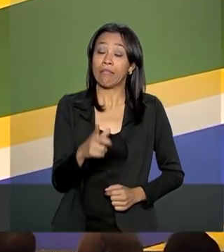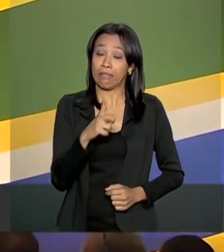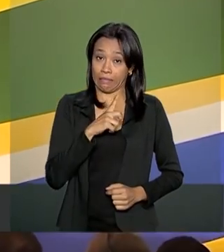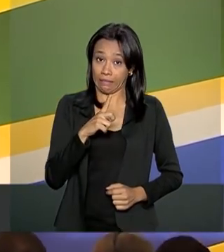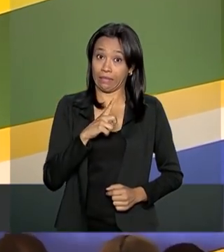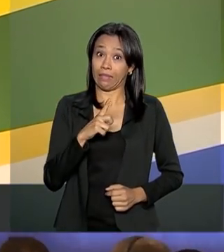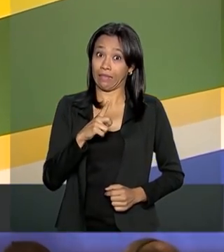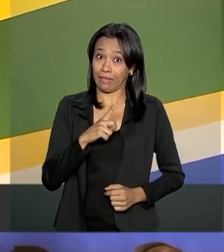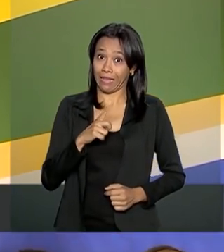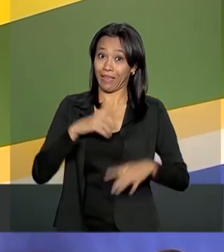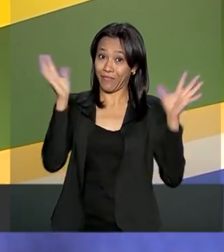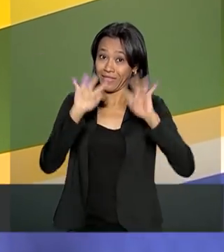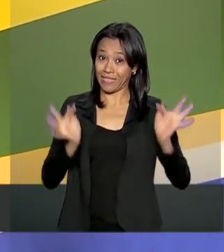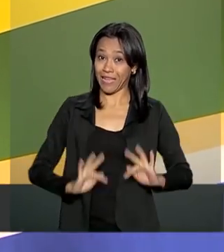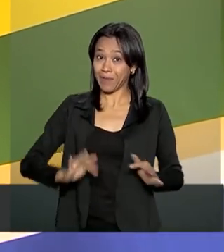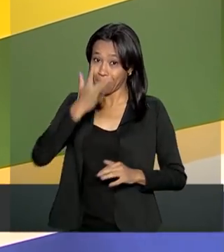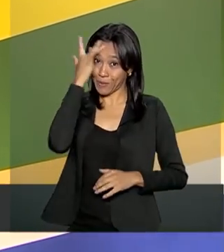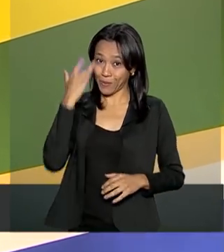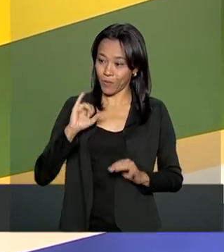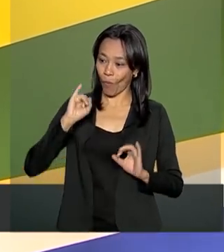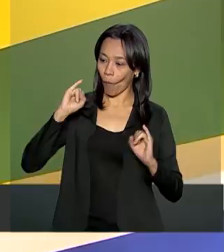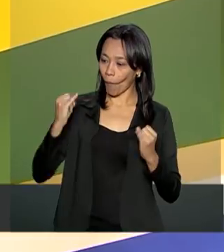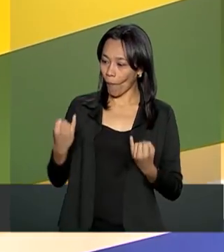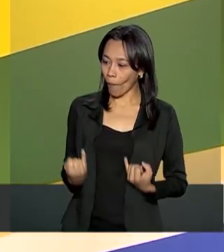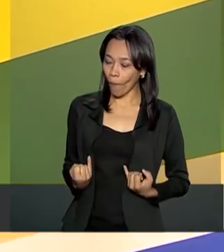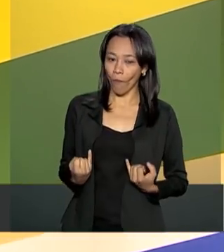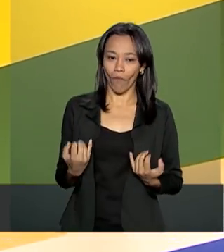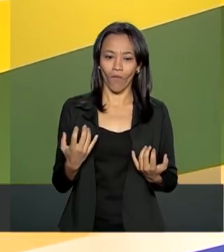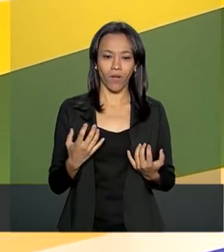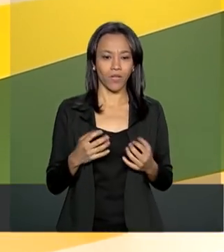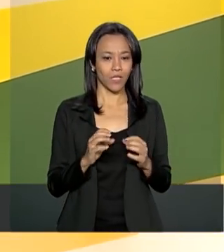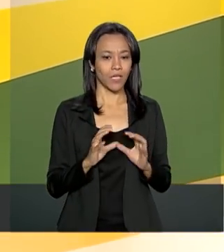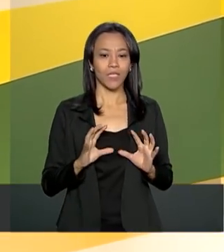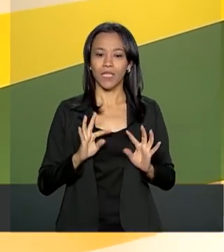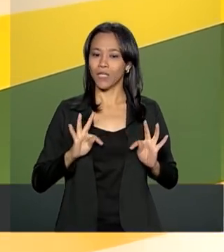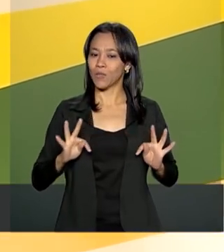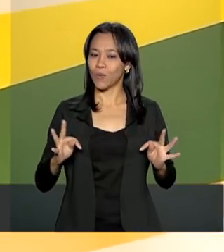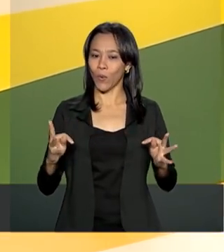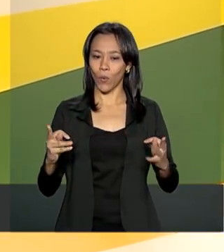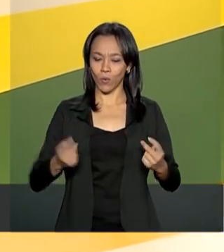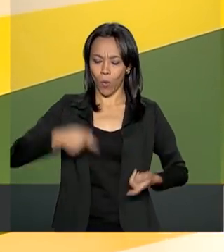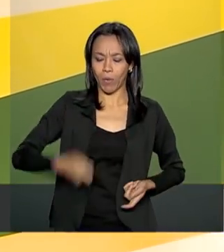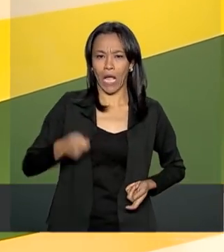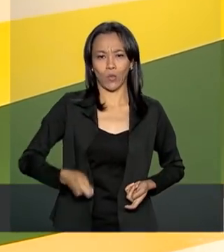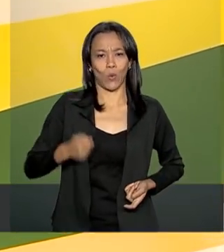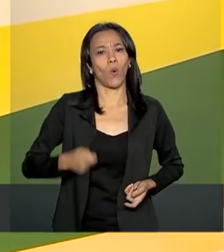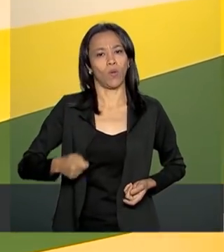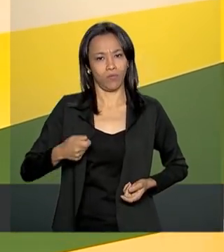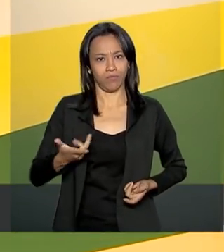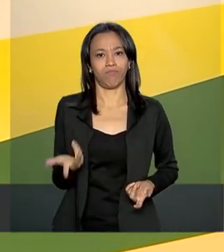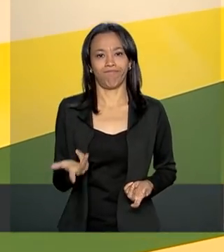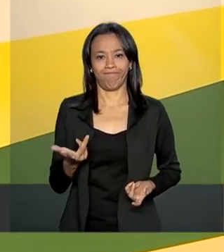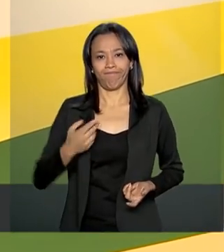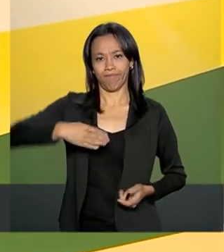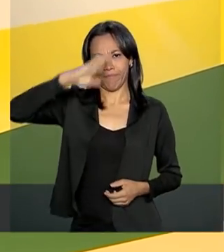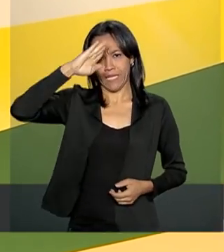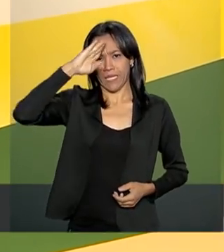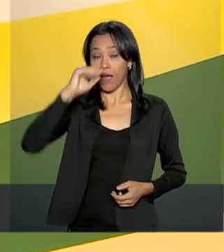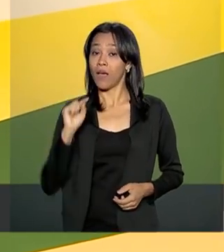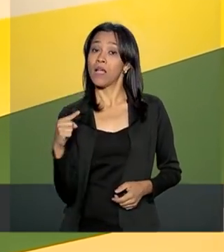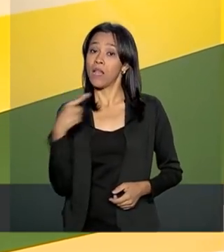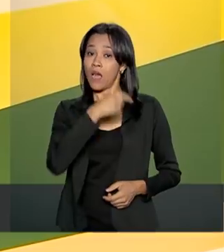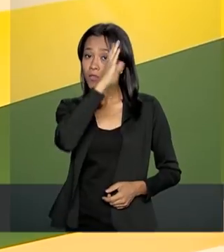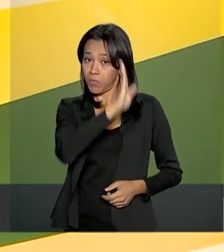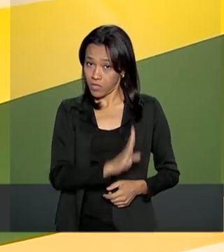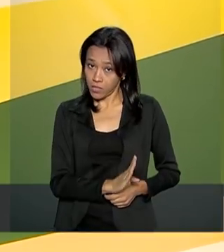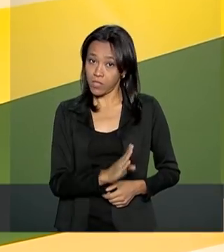ter gordinhos do teu lado e magrinhos também, porque todo mundo presta o serviço militar obrigatório. No Brasil,